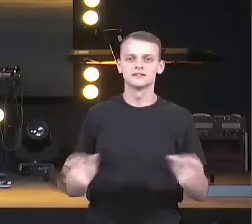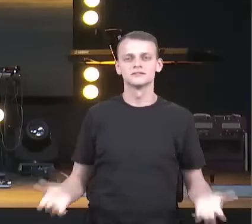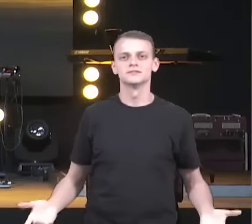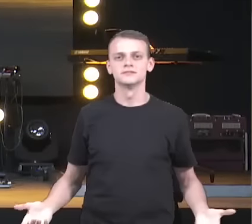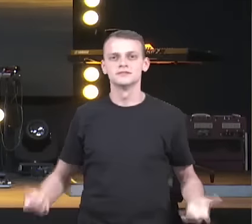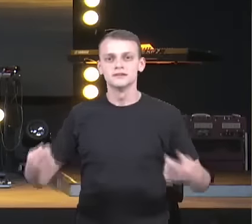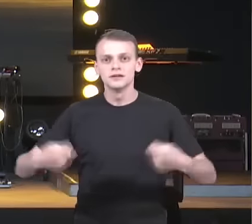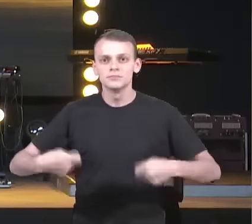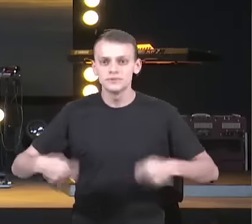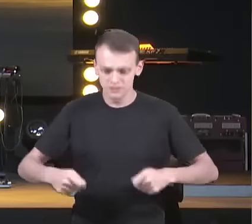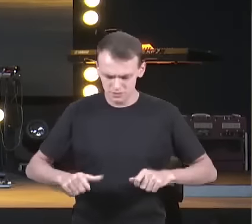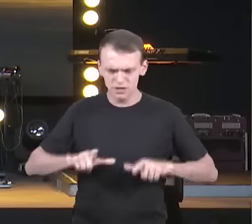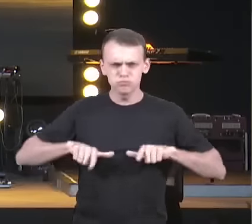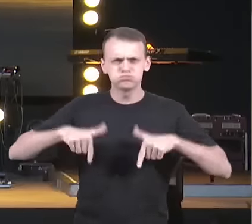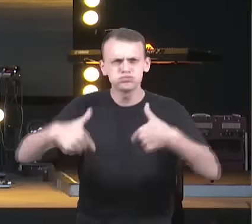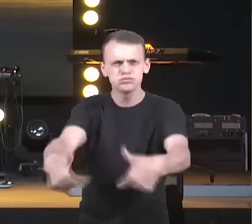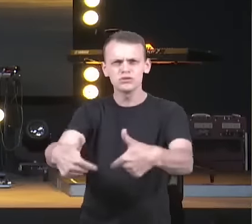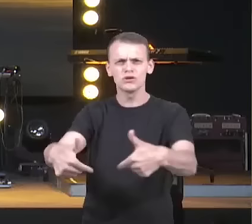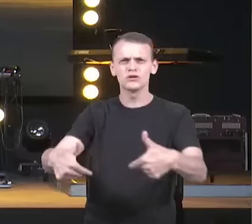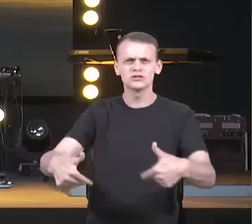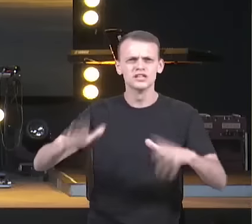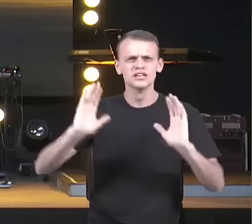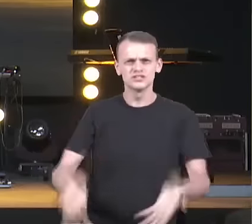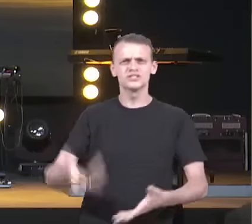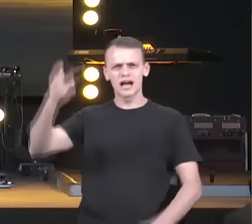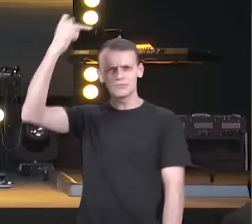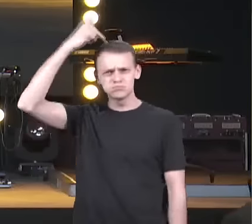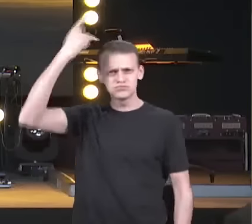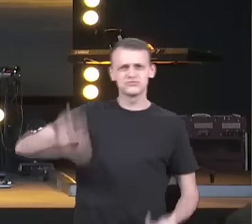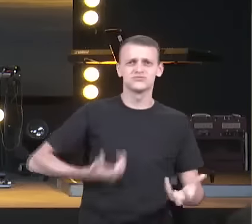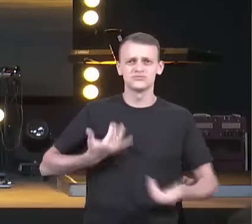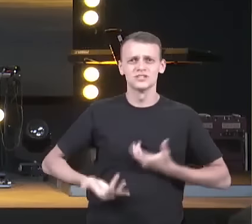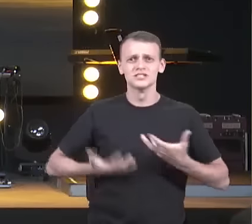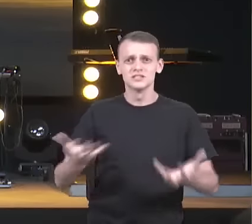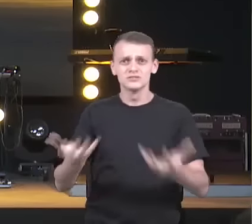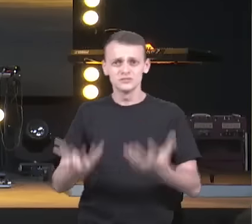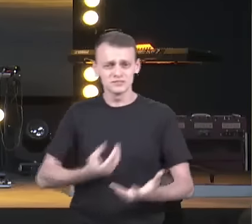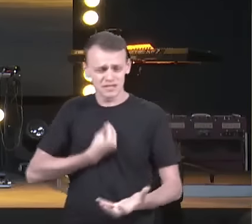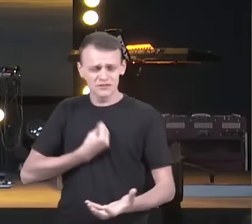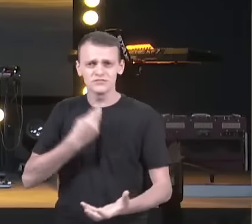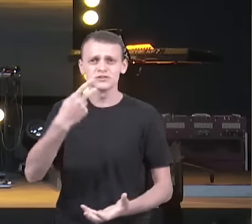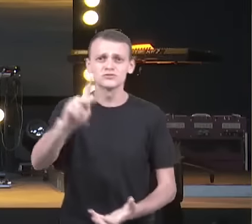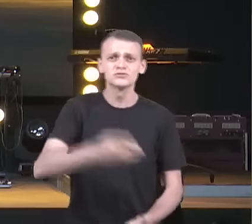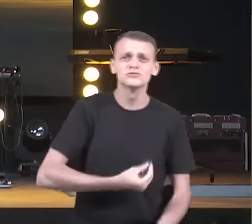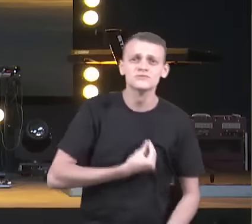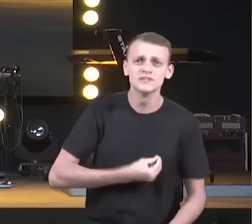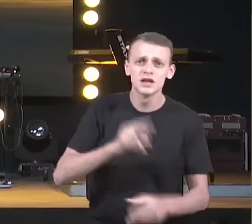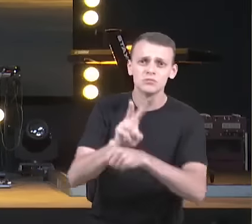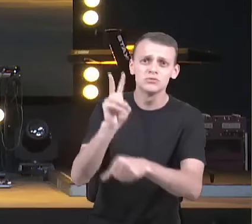Um avivamento está chegando, a glória de Deus está vindo.